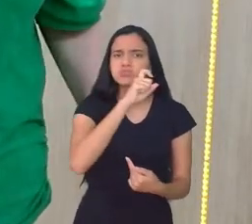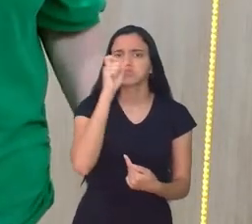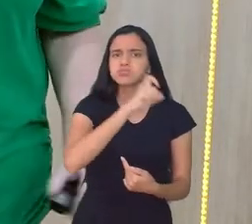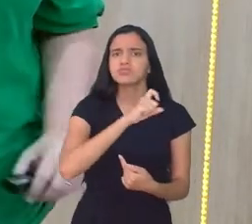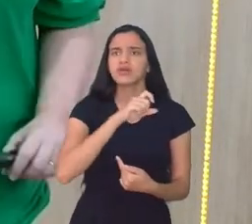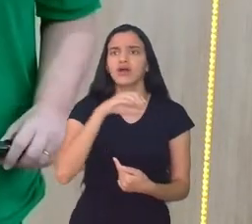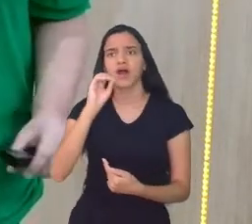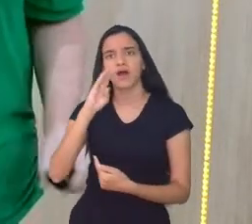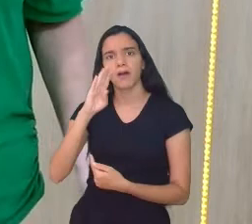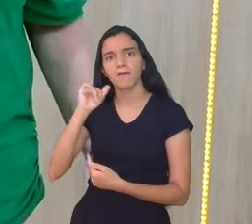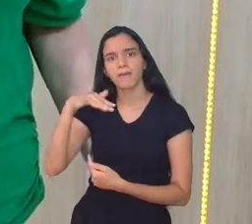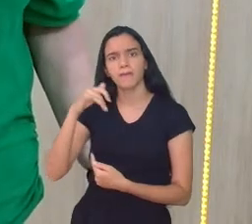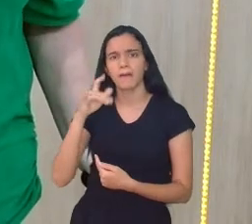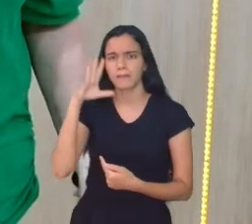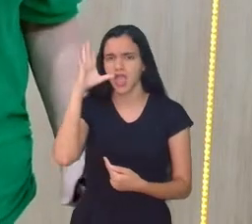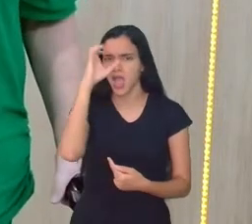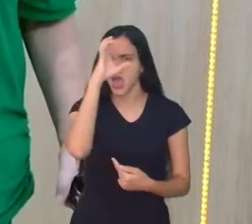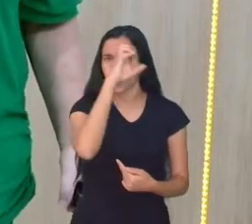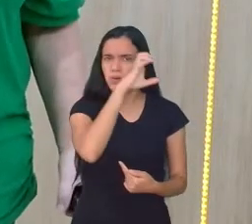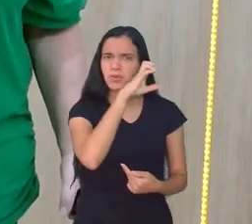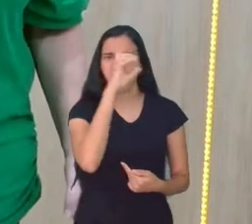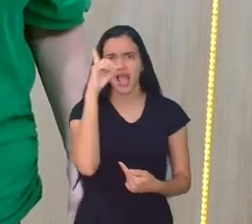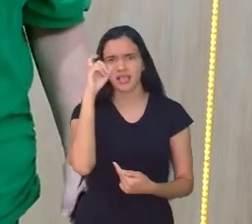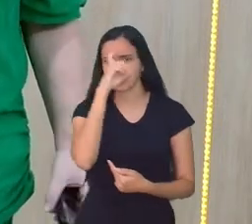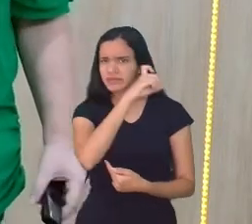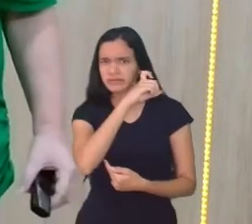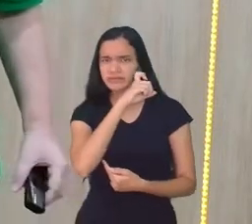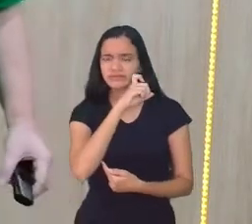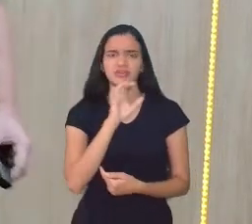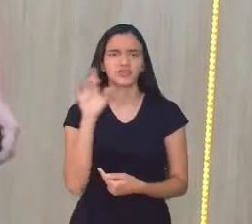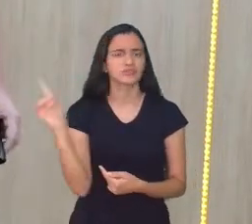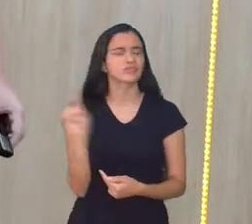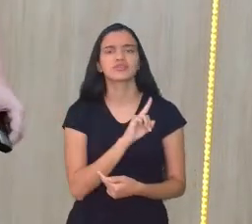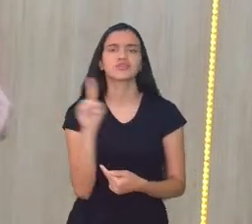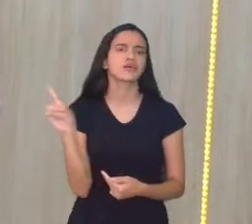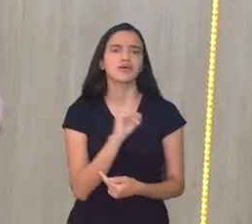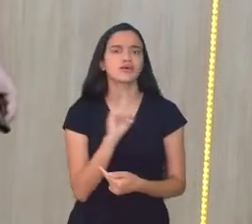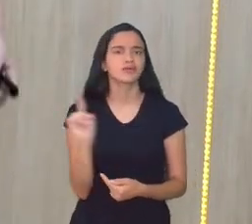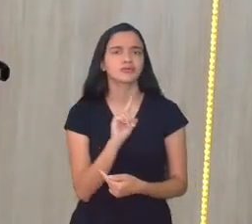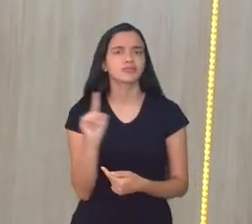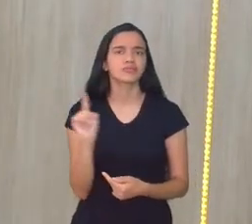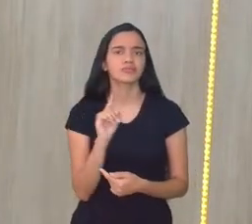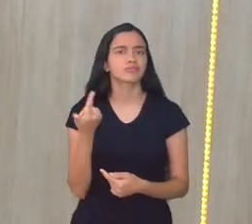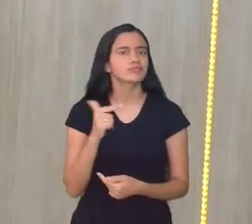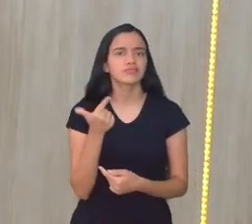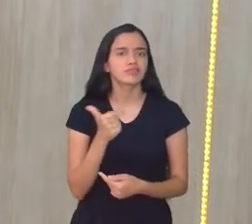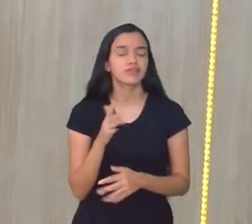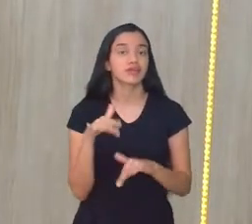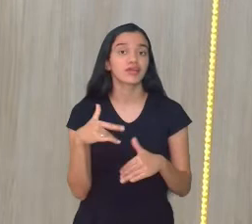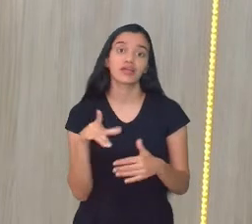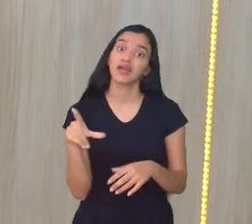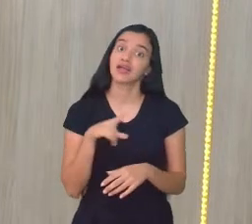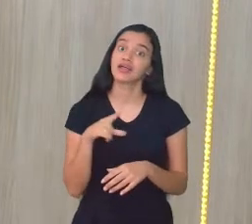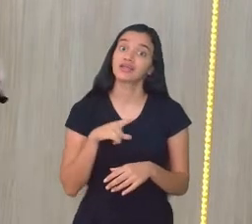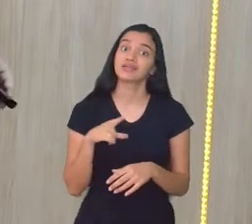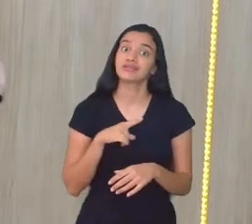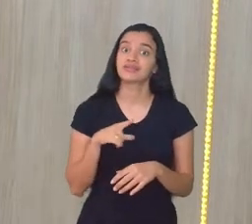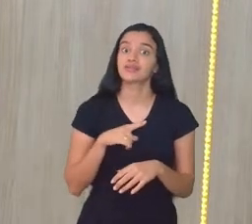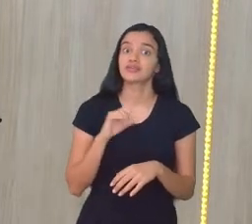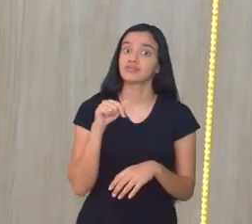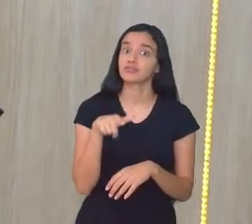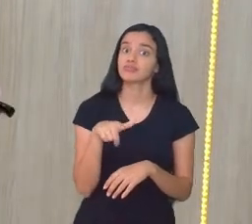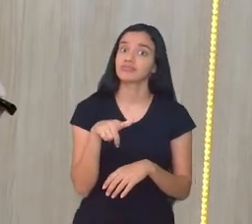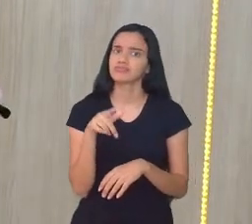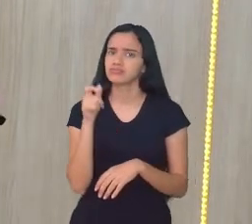que OBMEP é complicado, é difícil. Não. Não tem isso. Tem assim. Tu